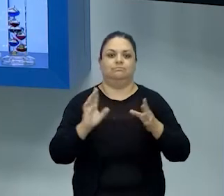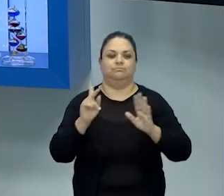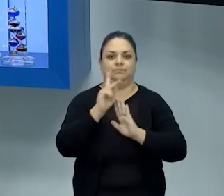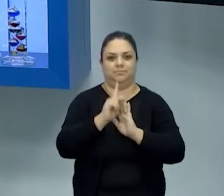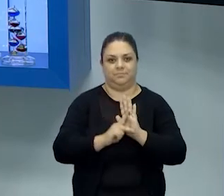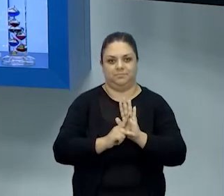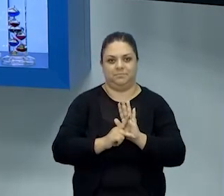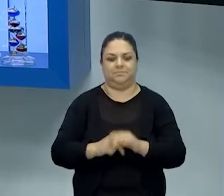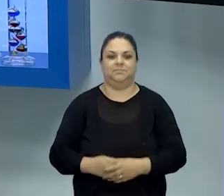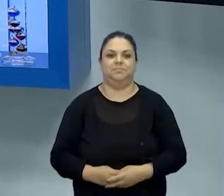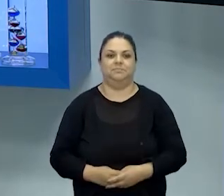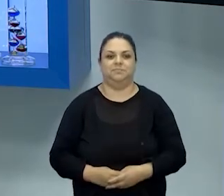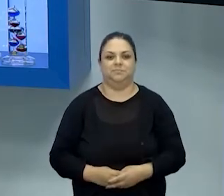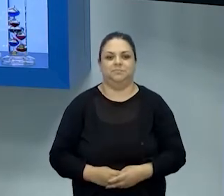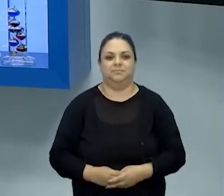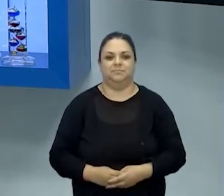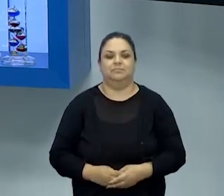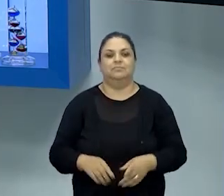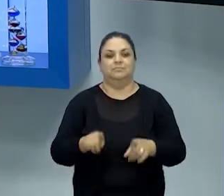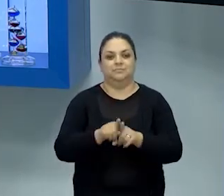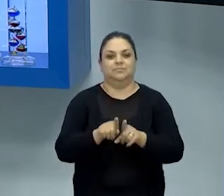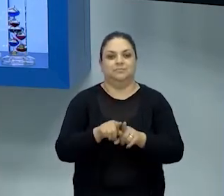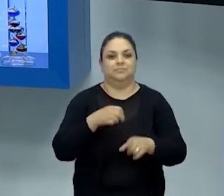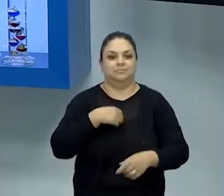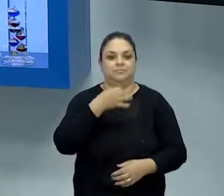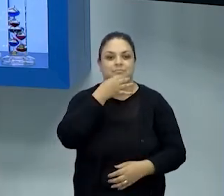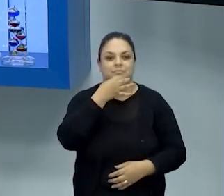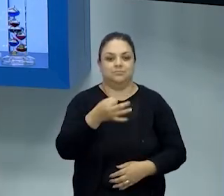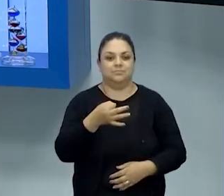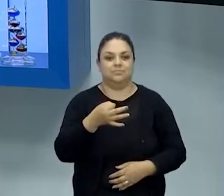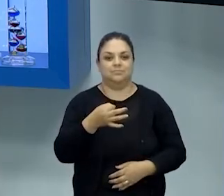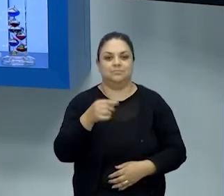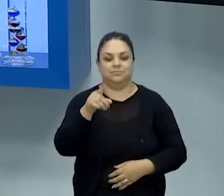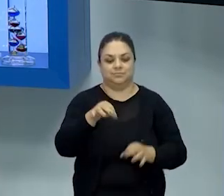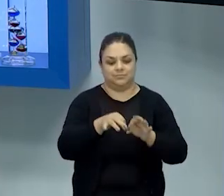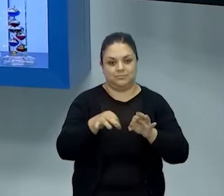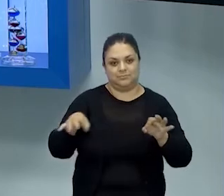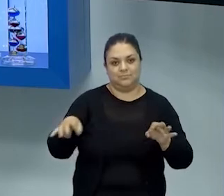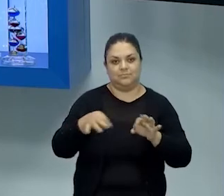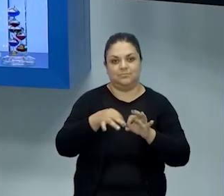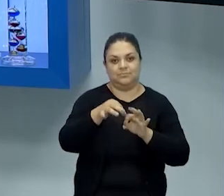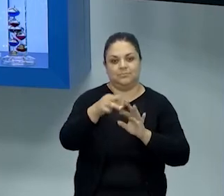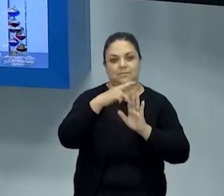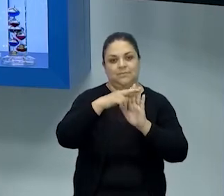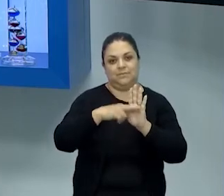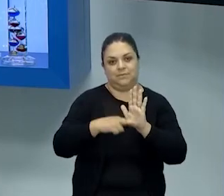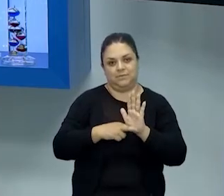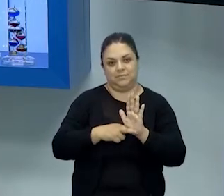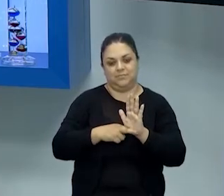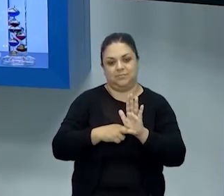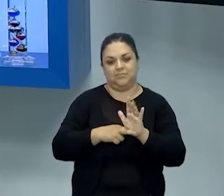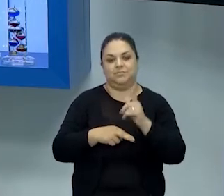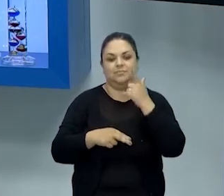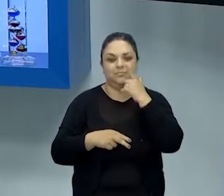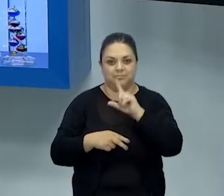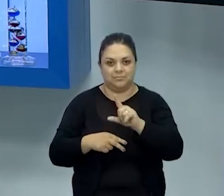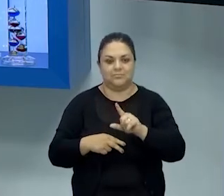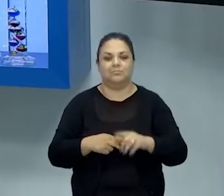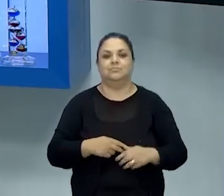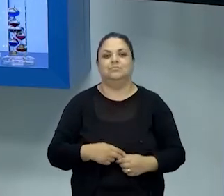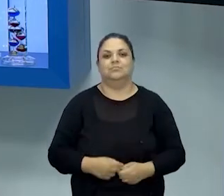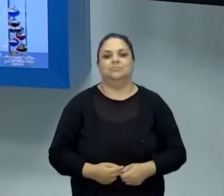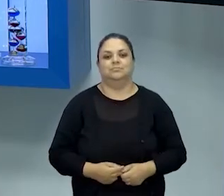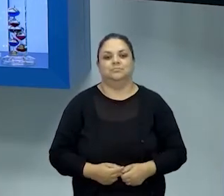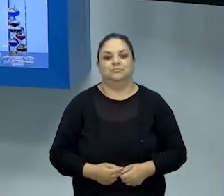projeto, né? Eu sugeri aí algumas medidas, algumas regrinhas para vocês